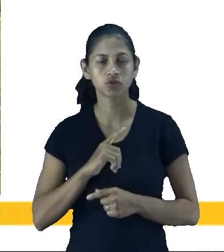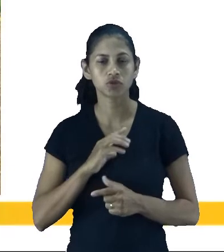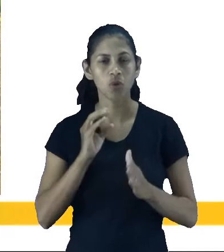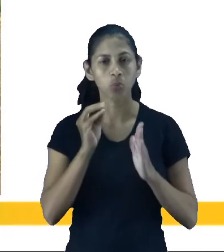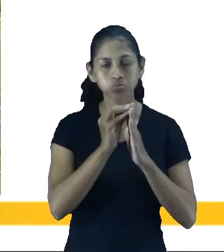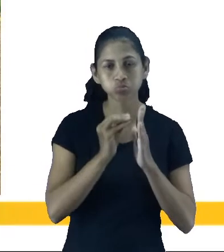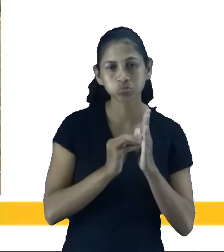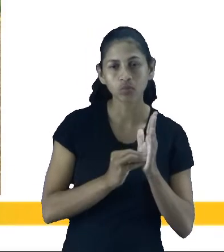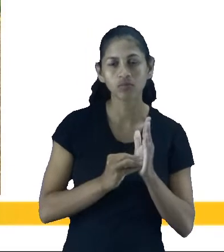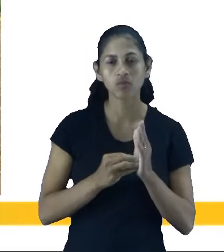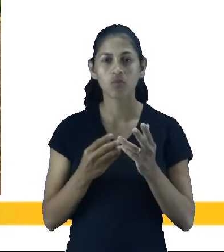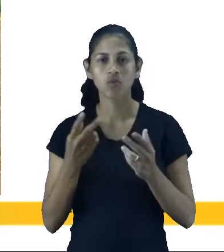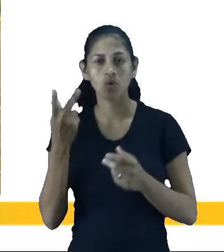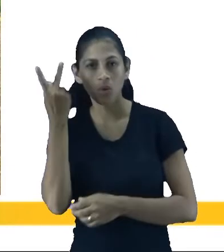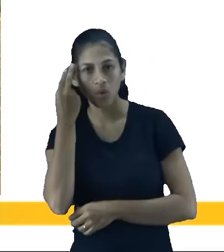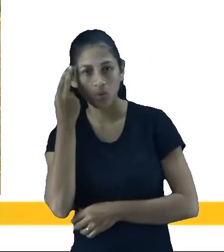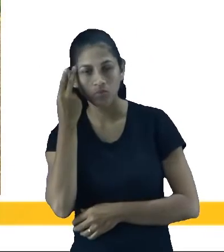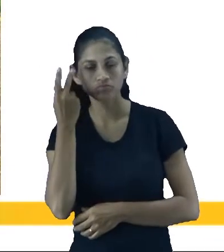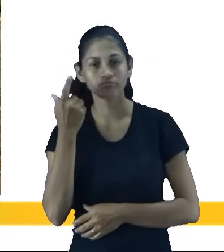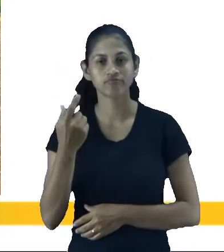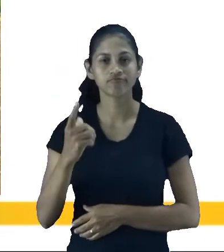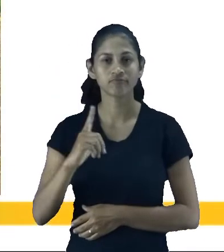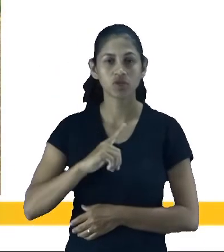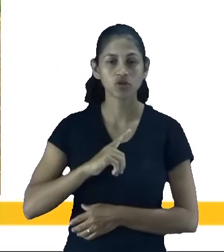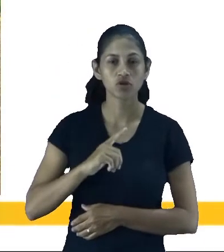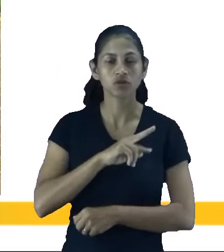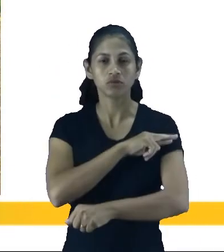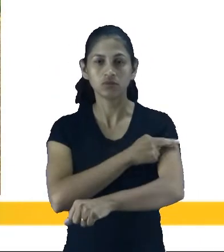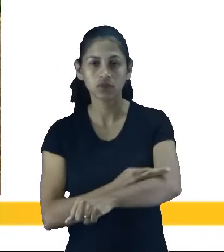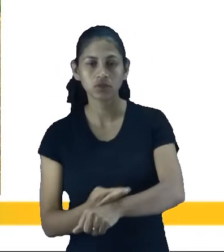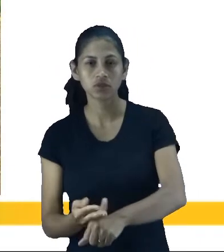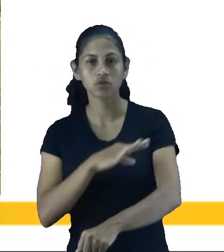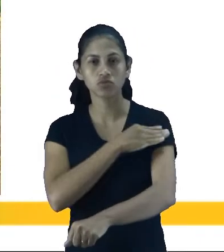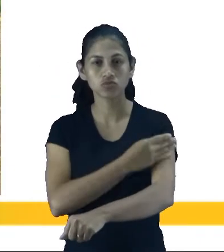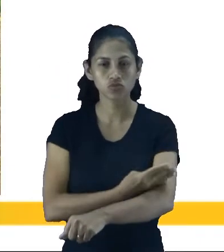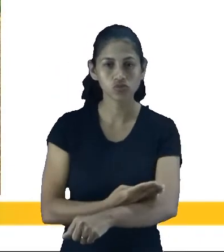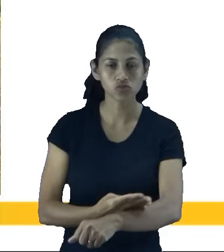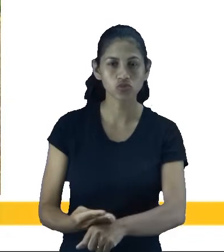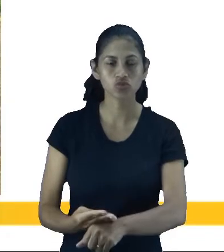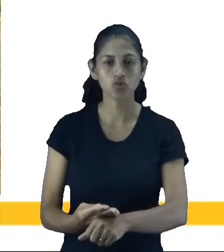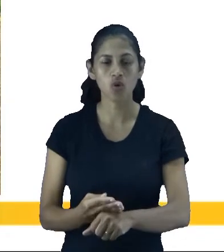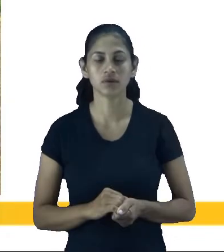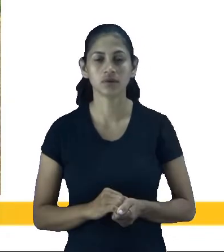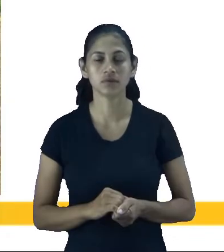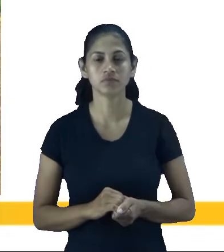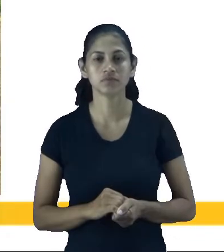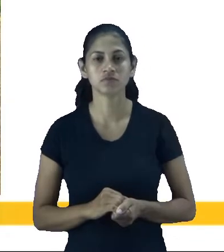como um todo. Eles tinham religião, hábitos, costumes e comportamentos